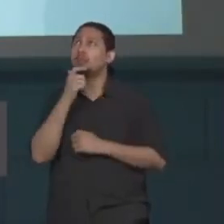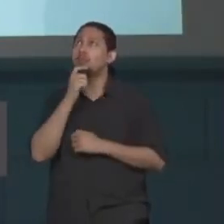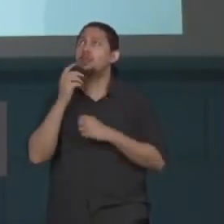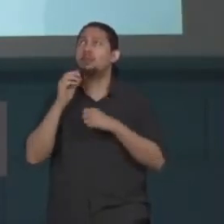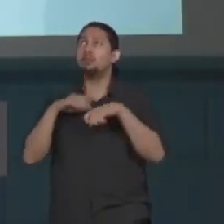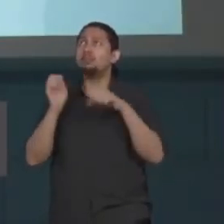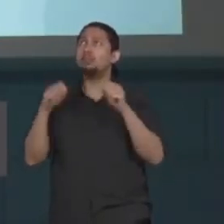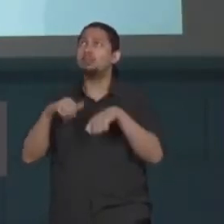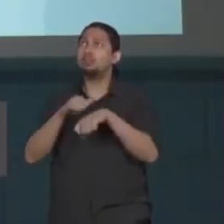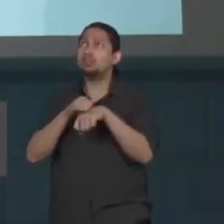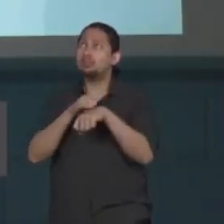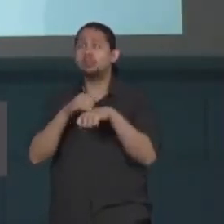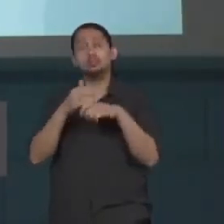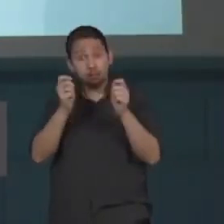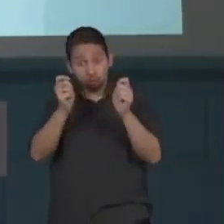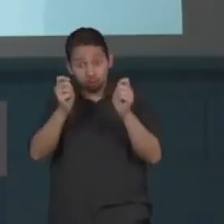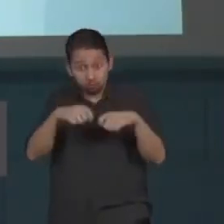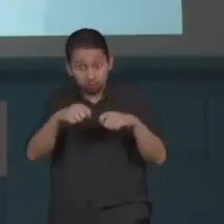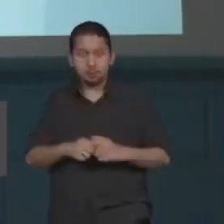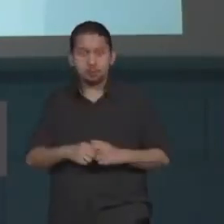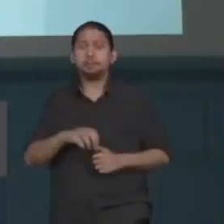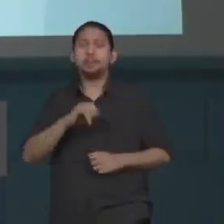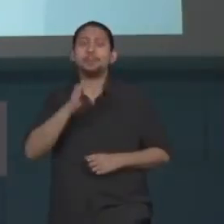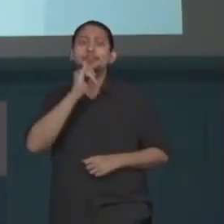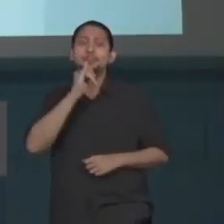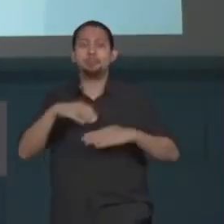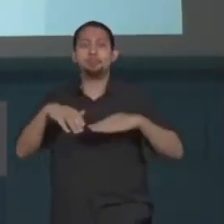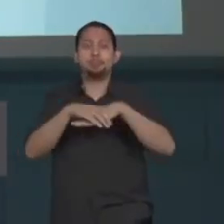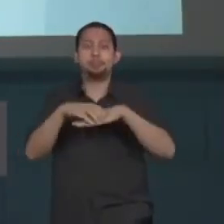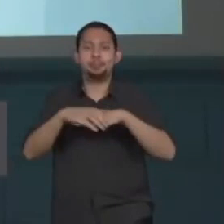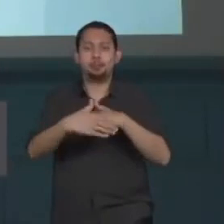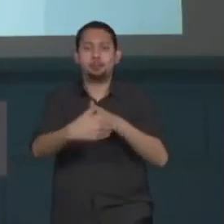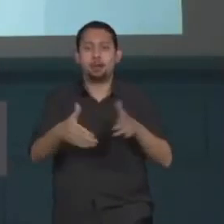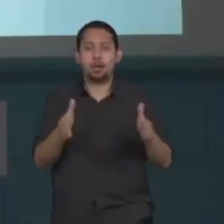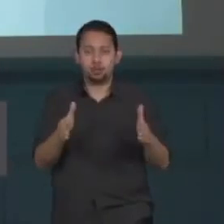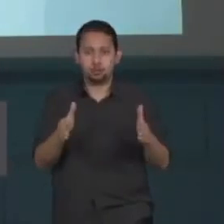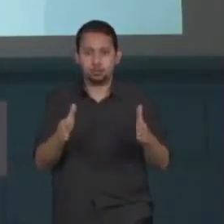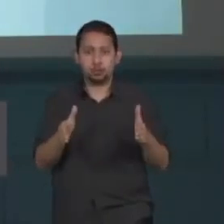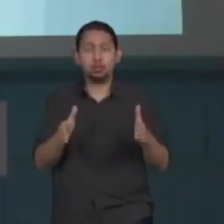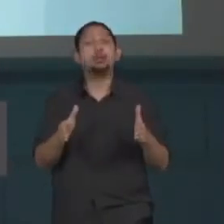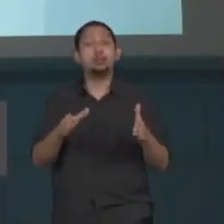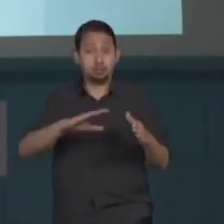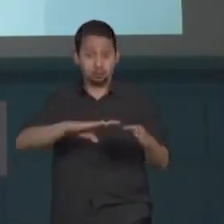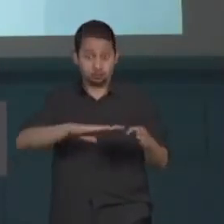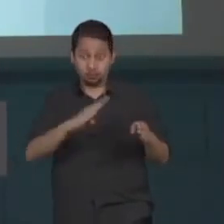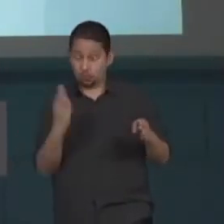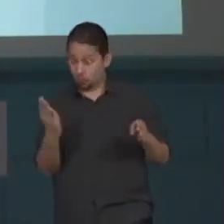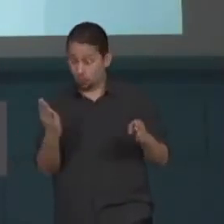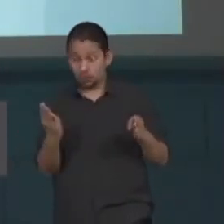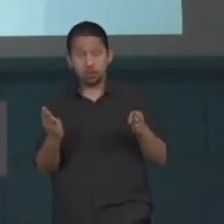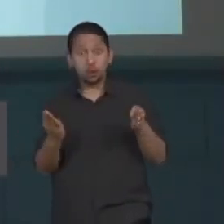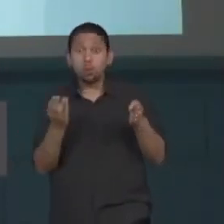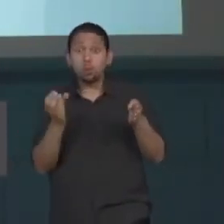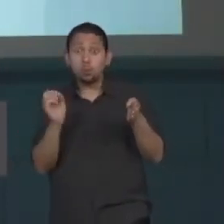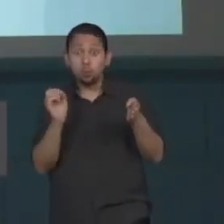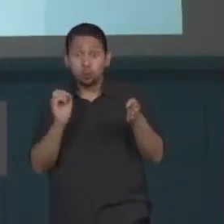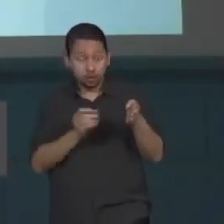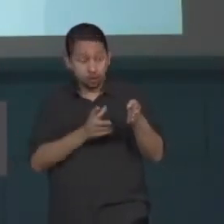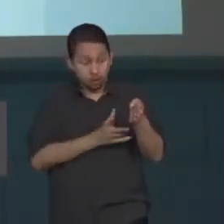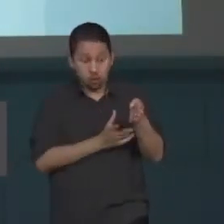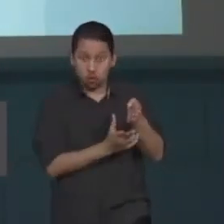sua casa, vai desmontar a caixa e vai colar um lado da caixa no outro. Quer dizer que ele vai